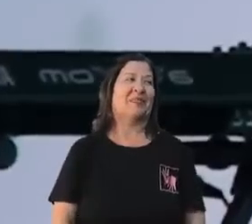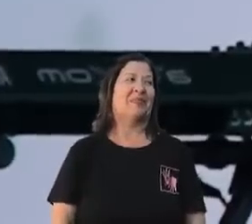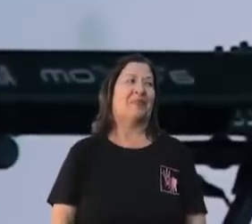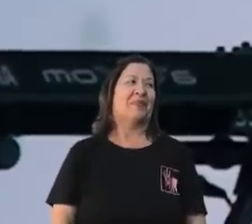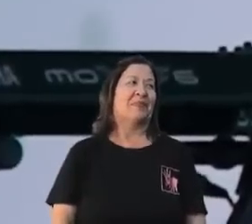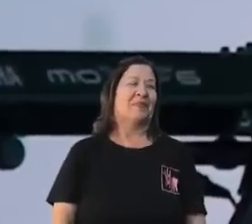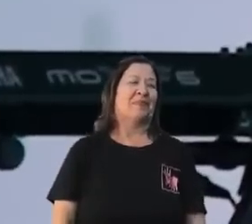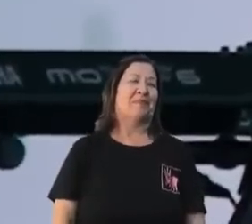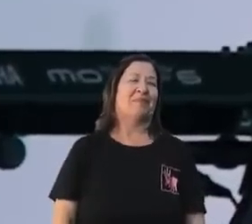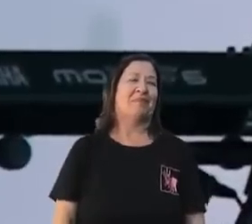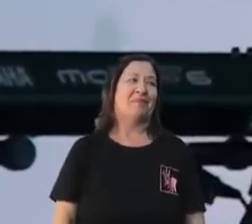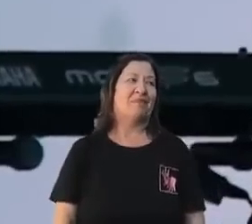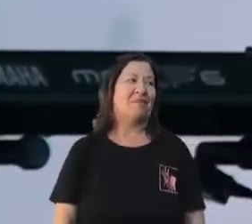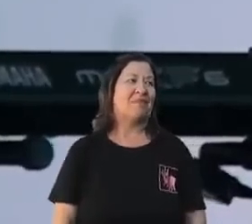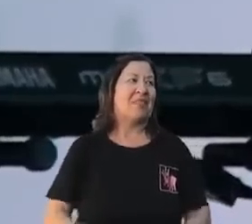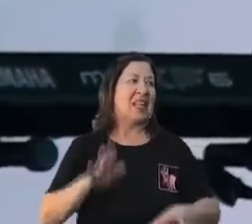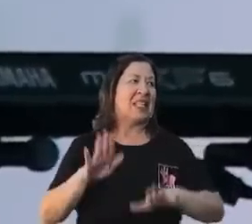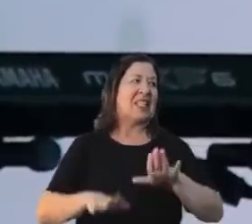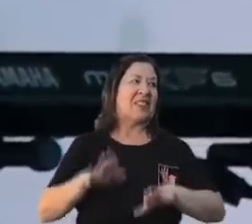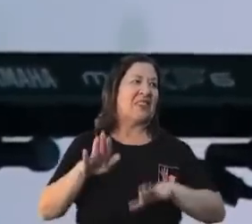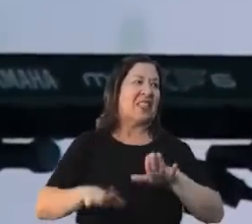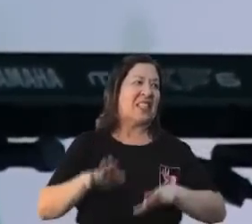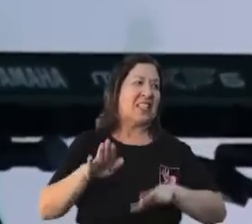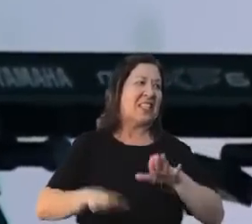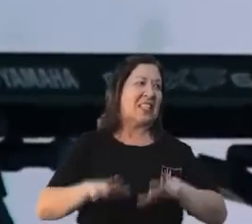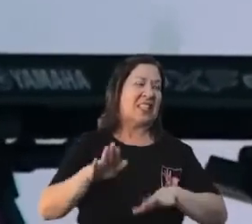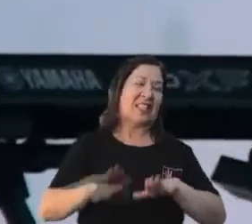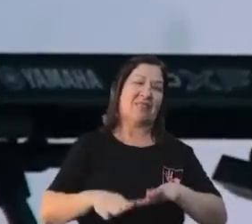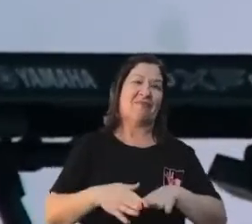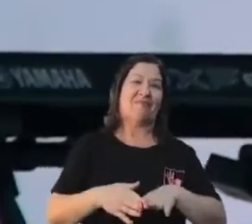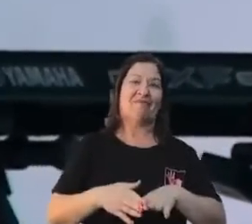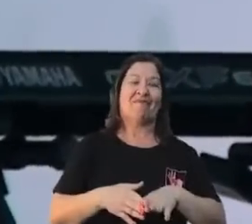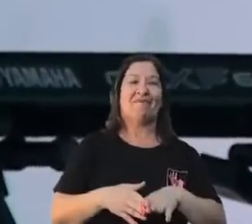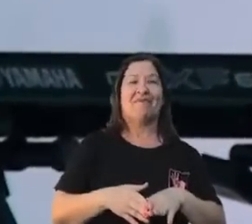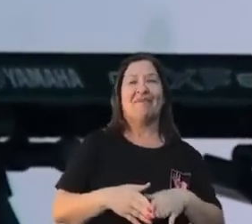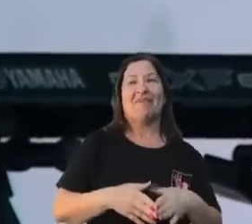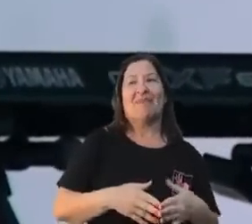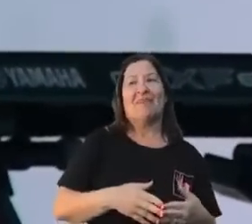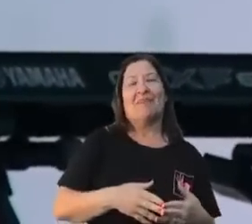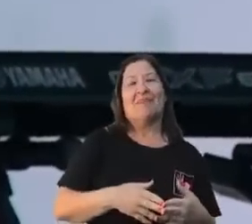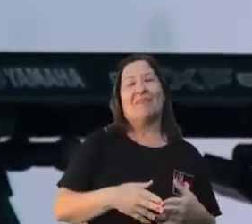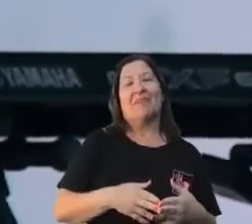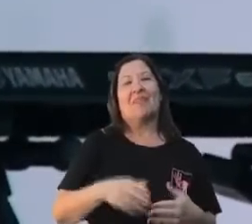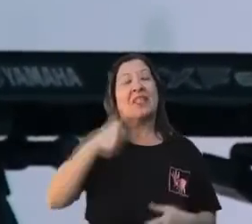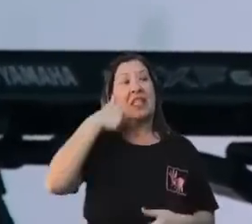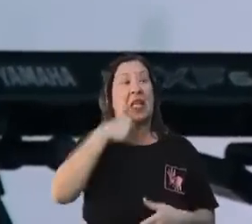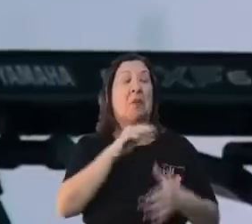Porque às vezes tem irmã que nunca recebeu um buquê de flores do marido.